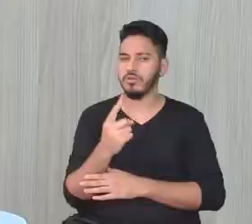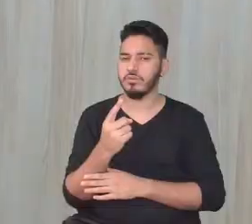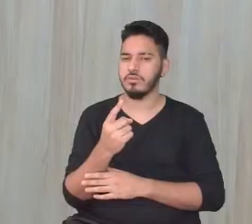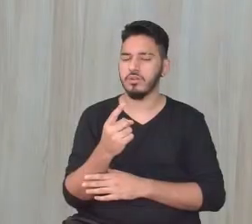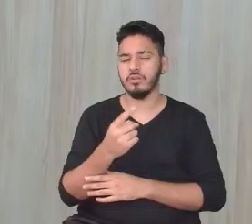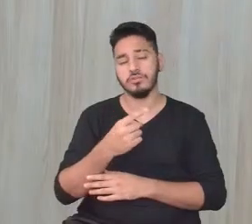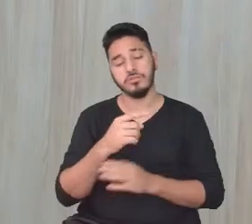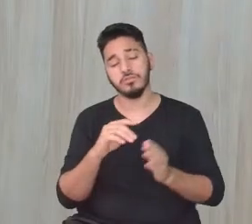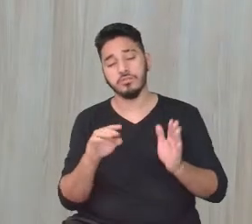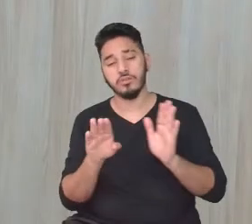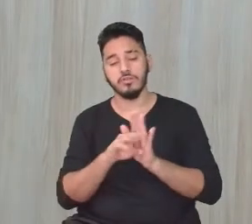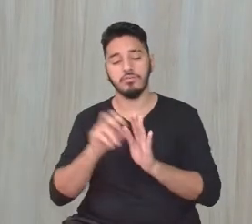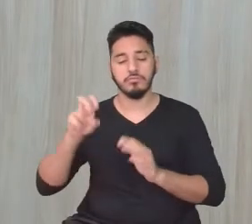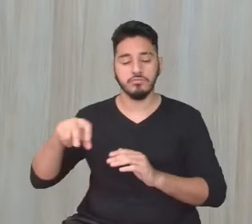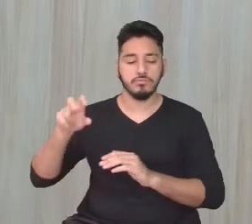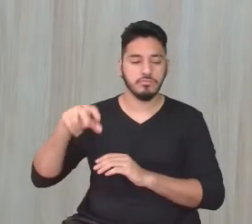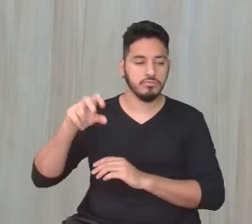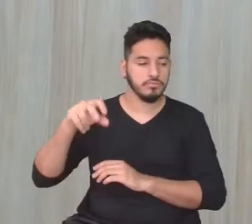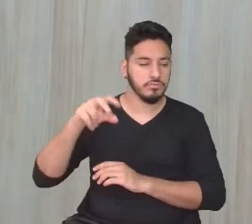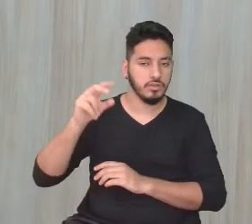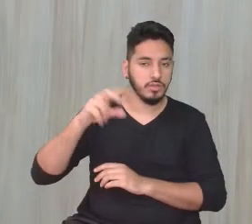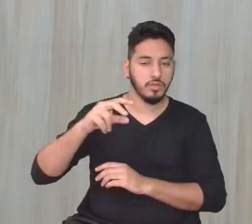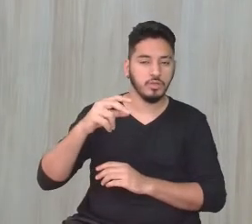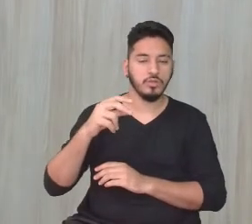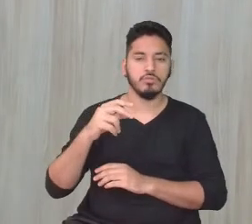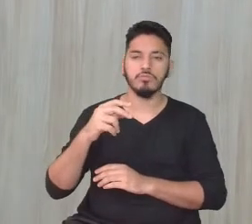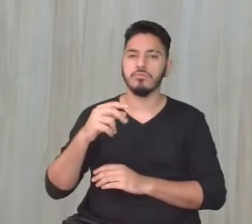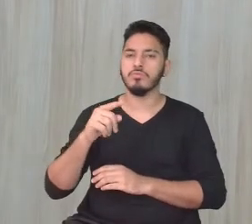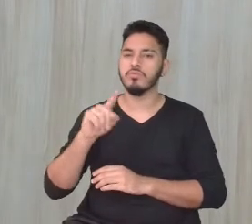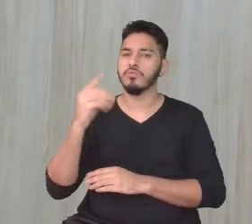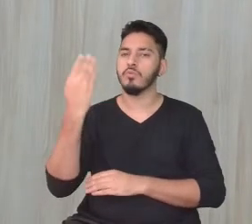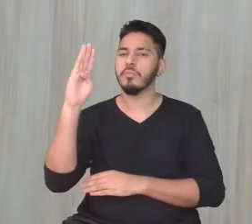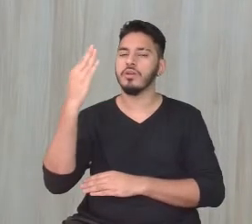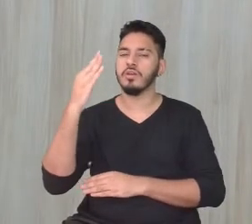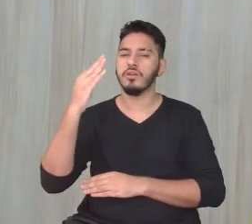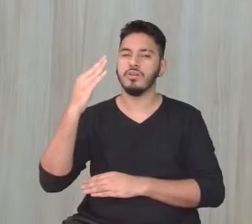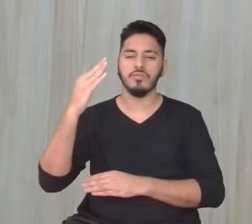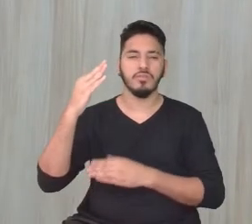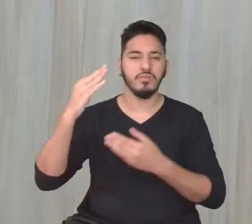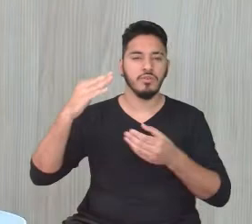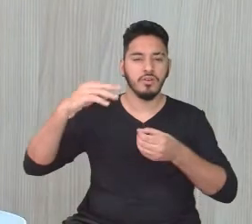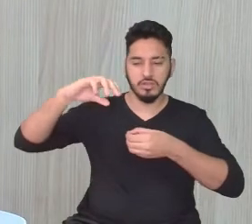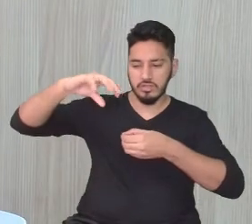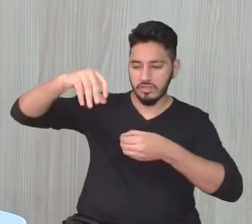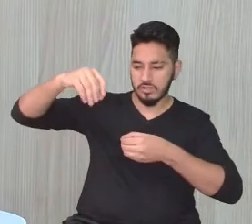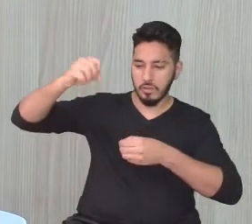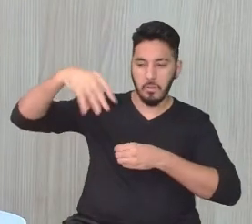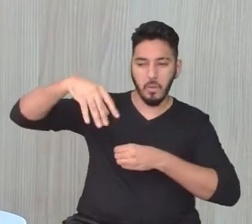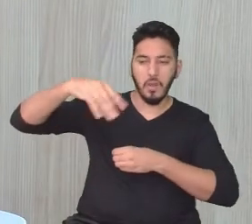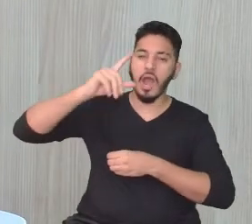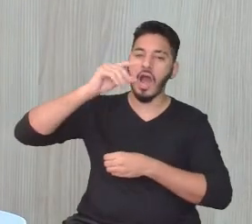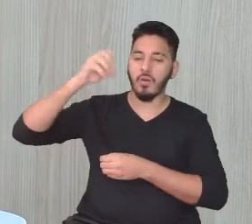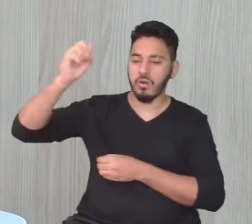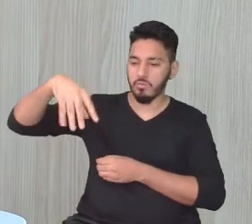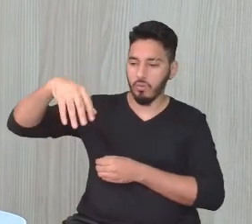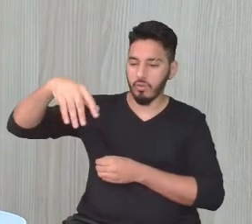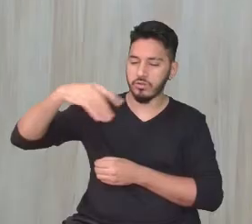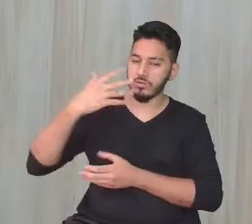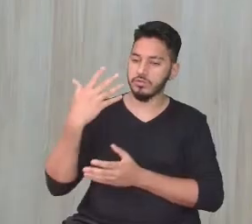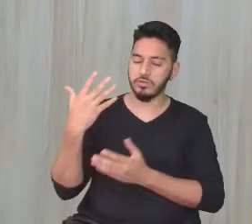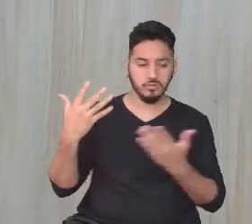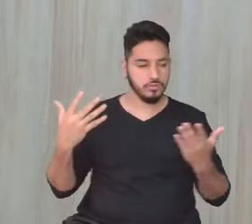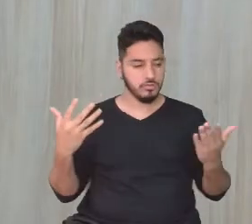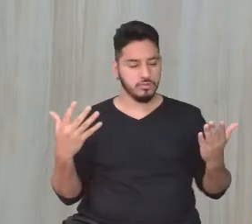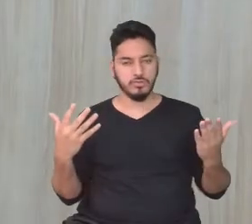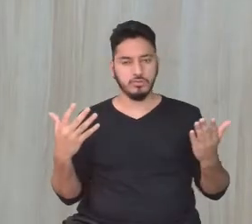o senhor pegava chegasse assim do banheiro fácil de tomar um banho é que tava Lap aberta estragando lá agora no água pede celular imagina só